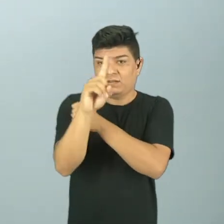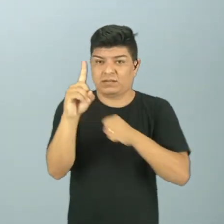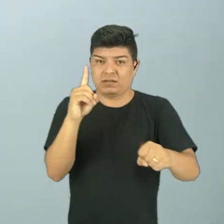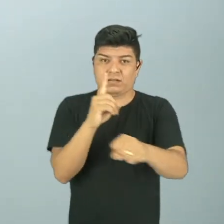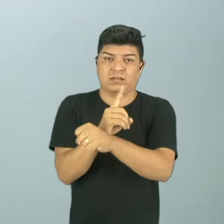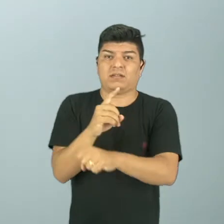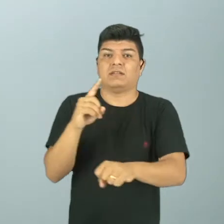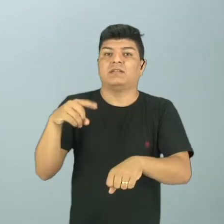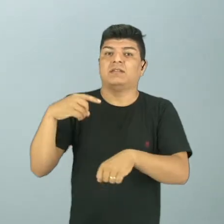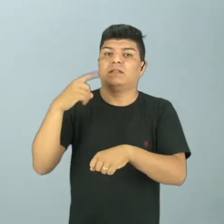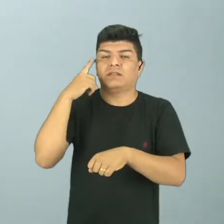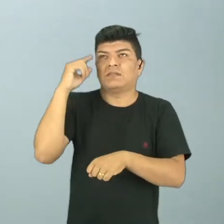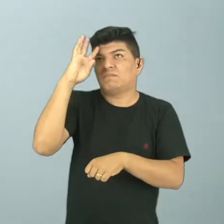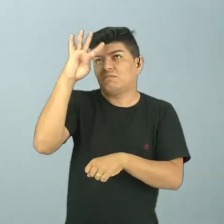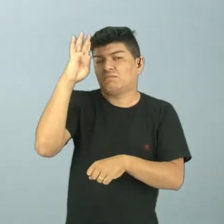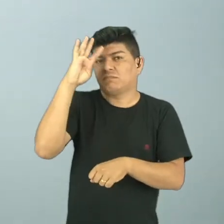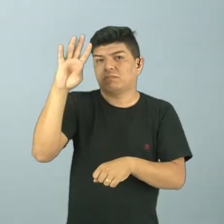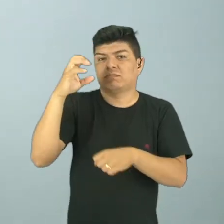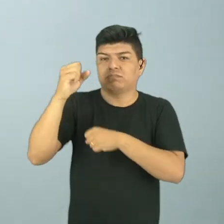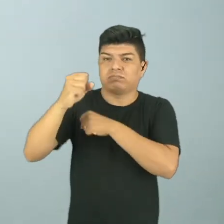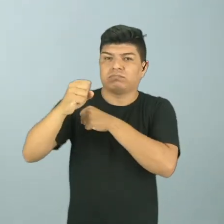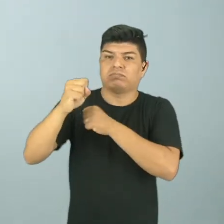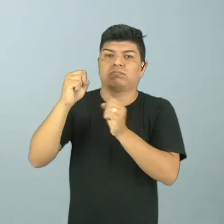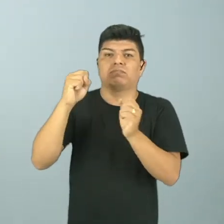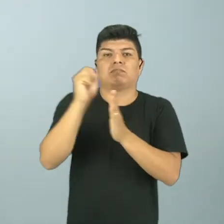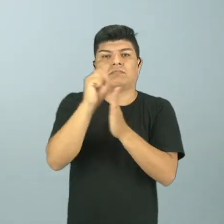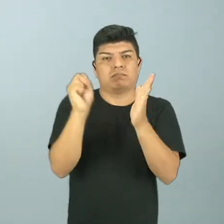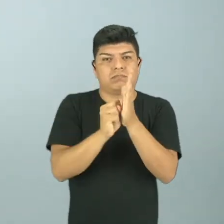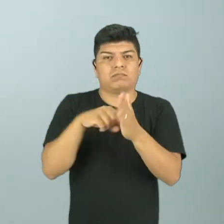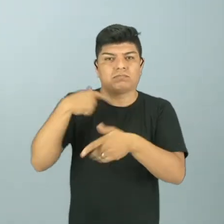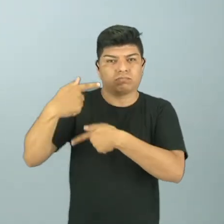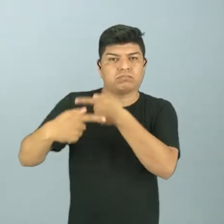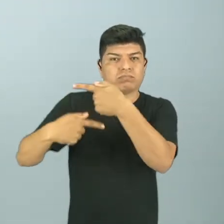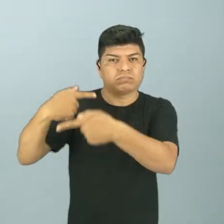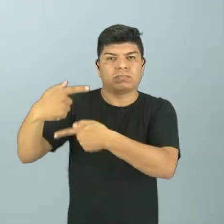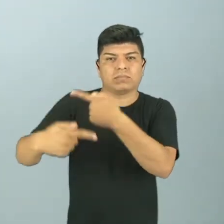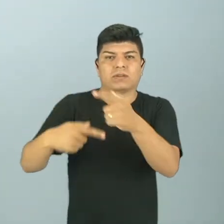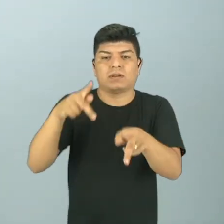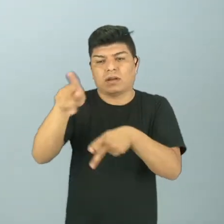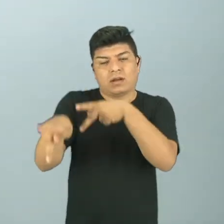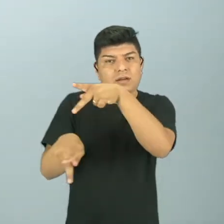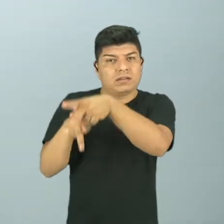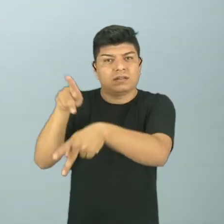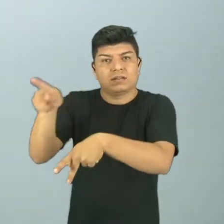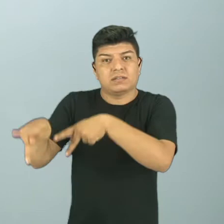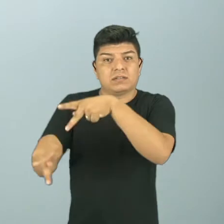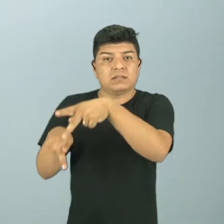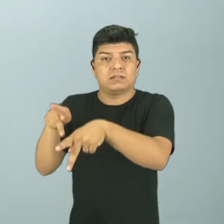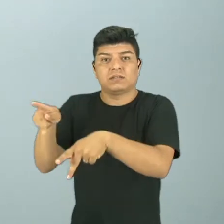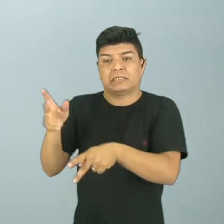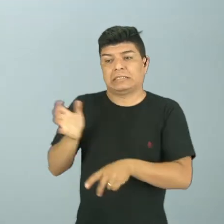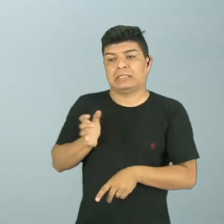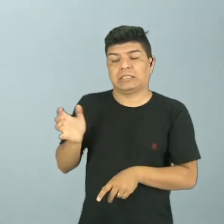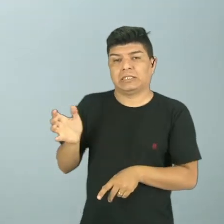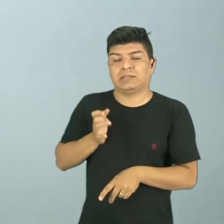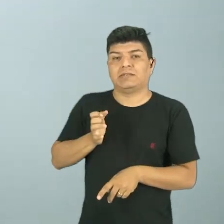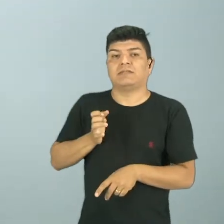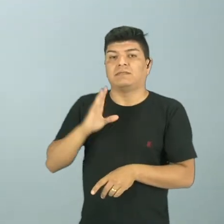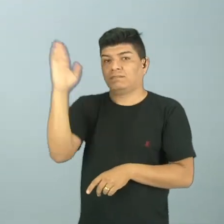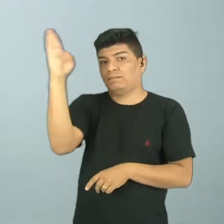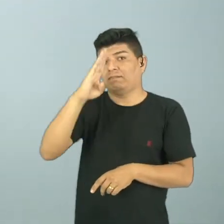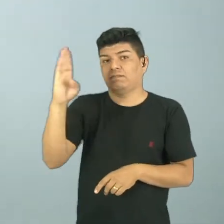que vem sendo refletido ao longo dos séculos. A população que formava a elite brasileira, eles